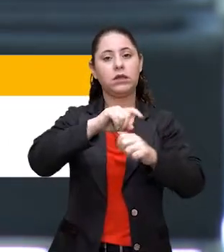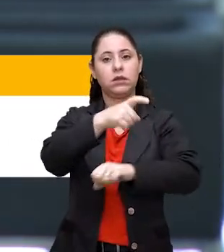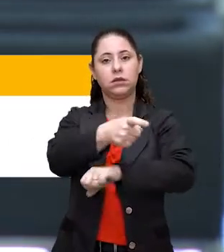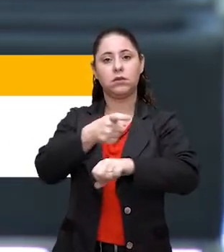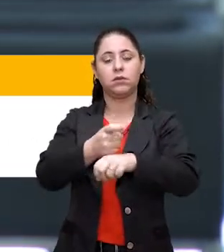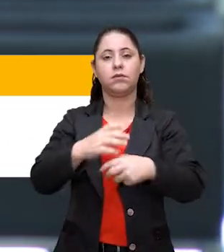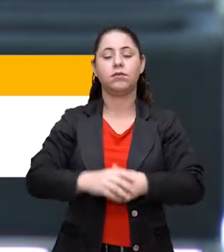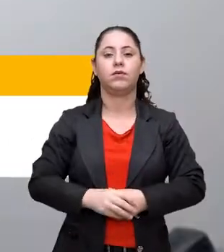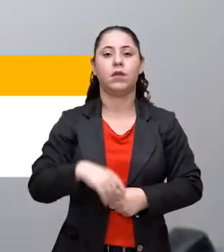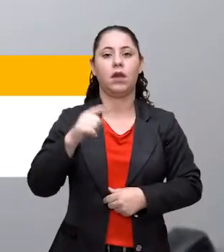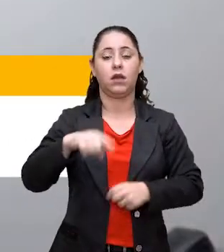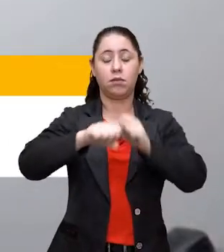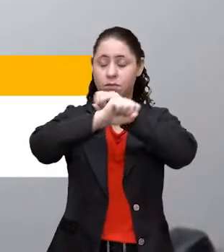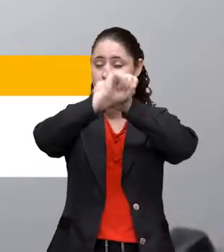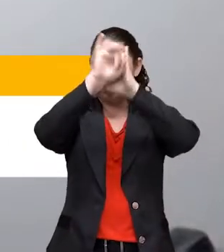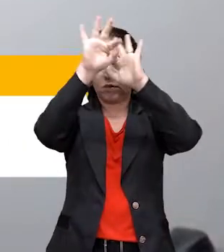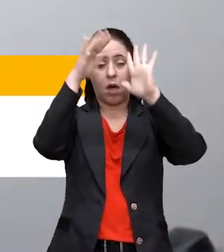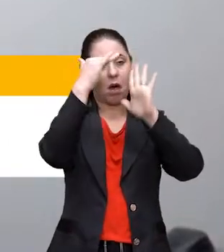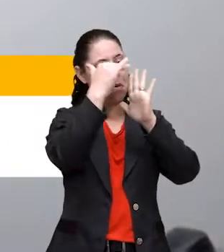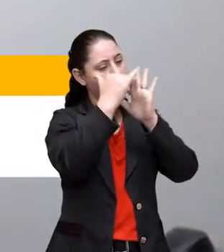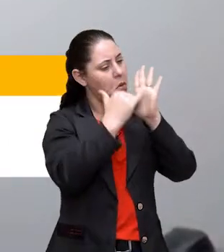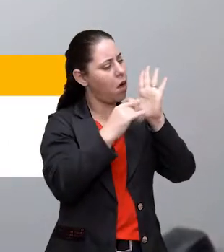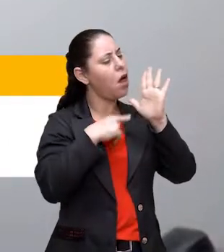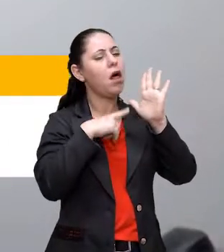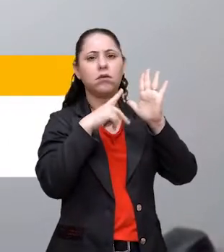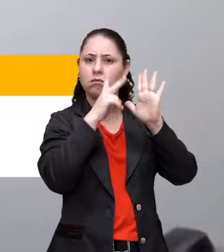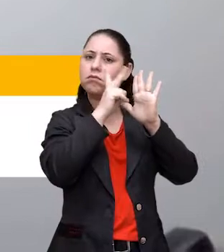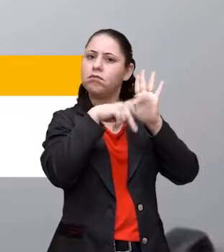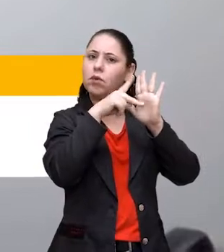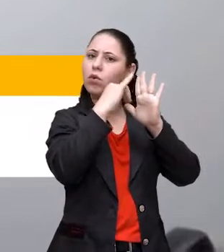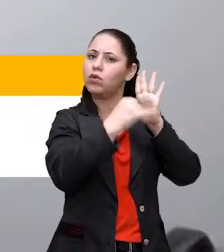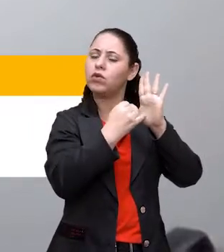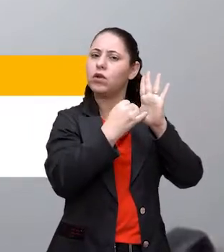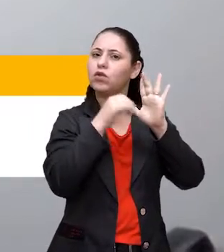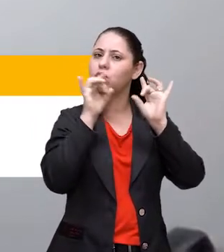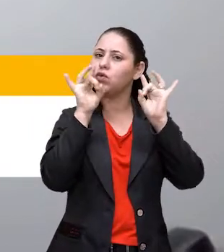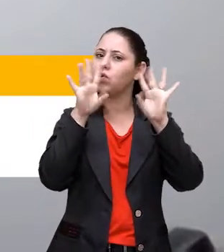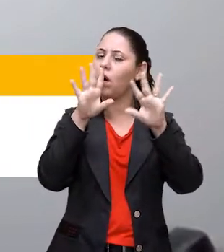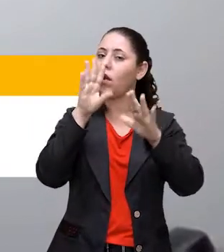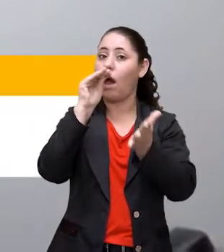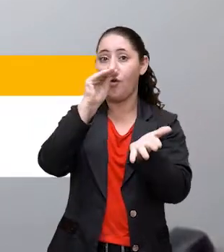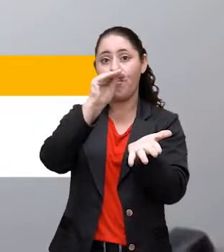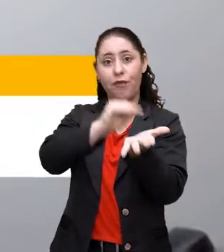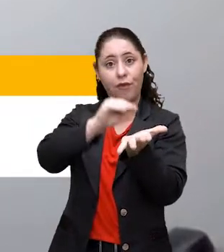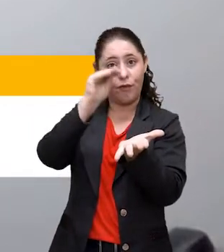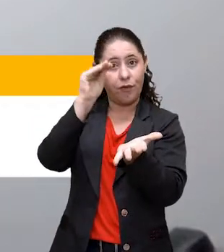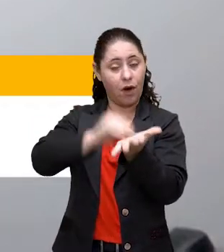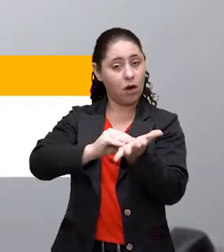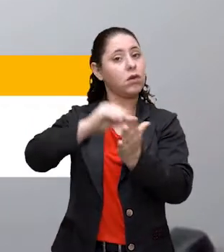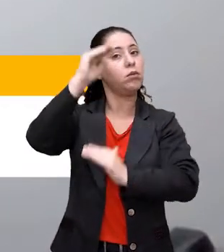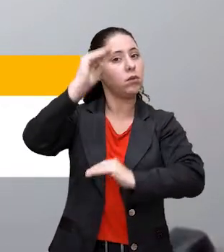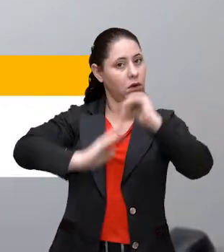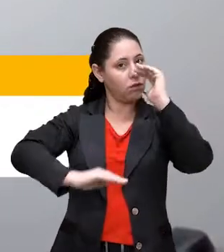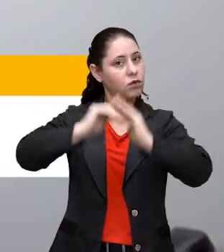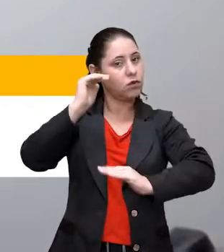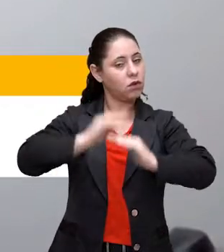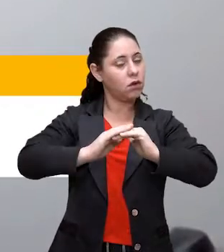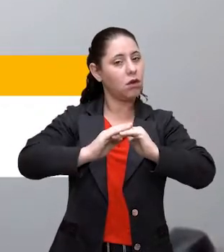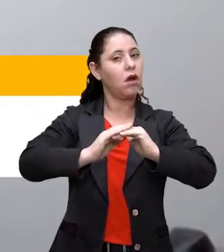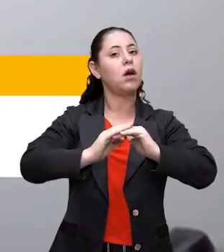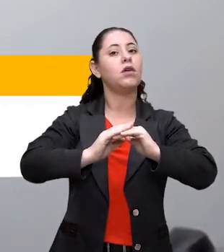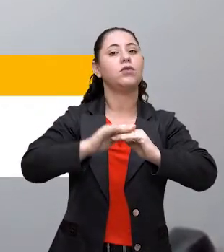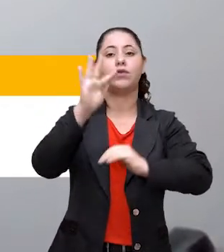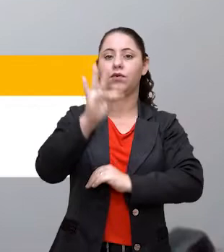e quilombolas. Aqui está muito claro no projeto que é excepcionalmente na ausência de profissional